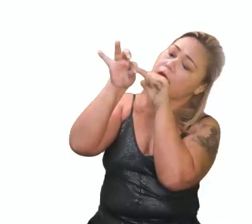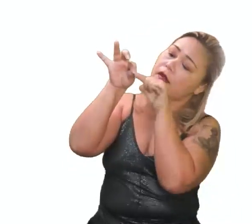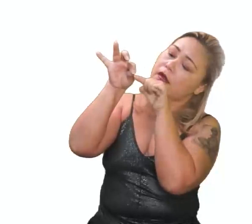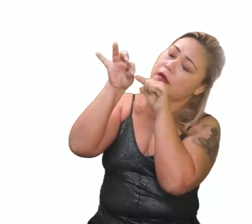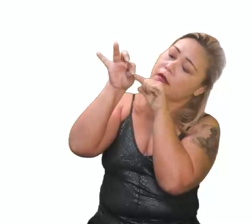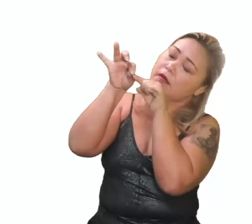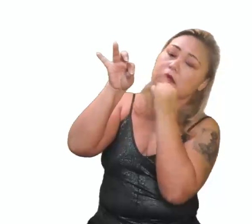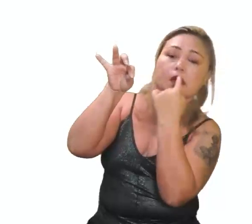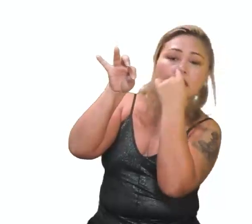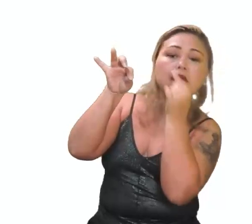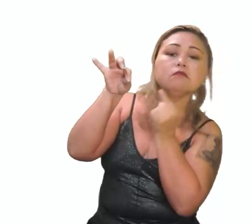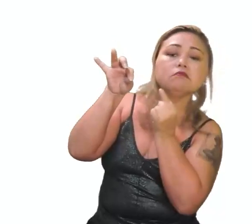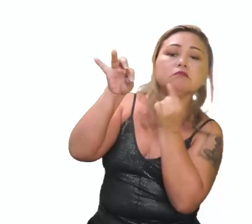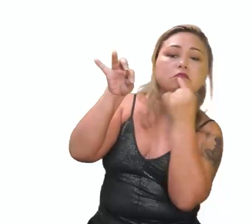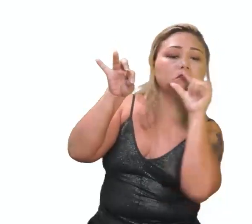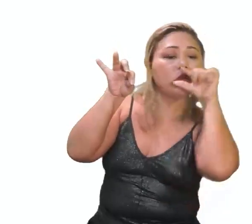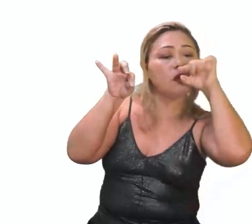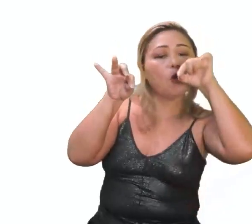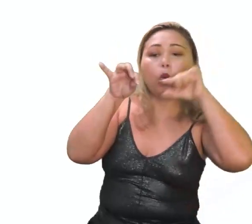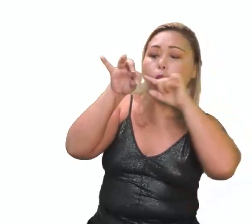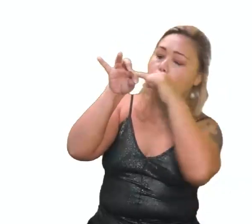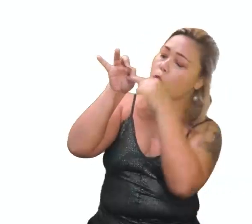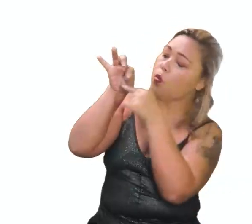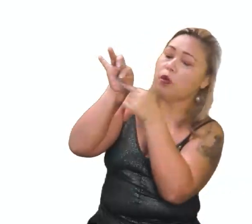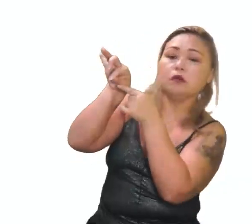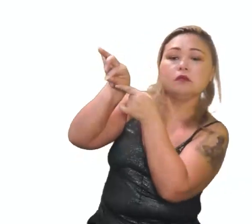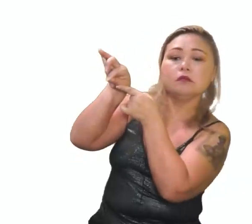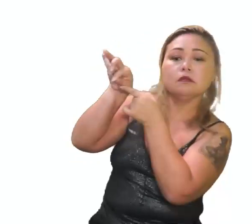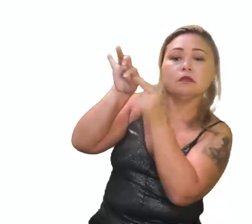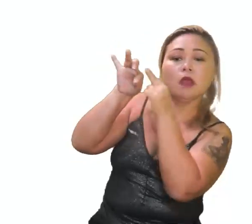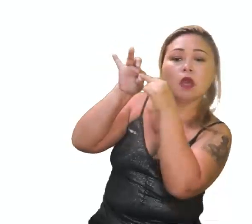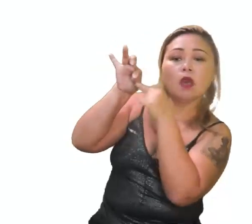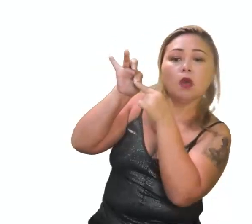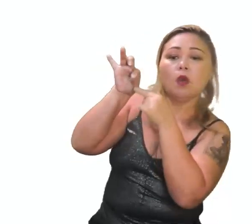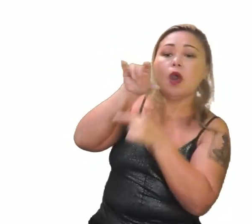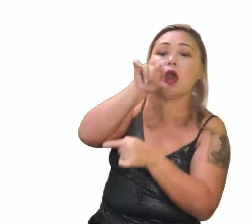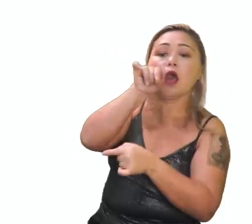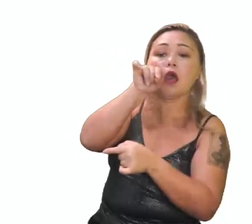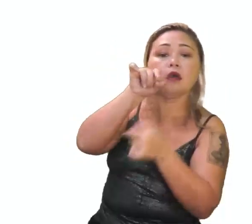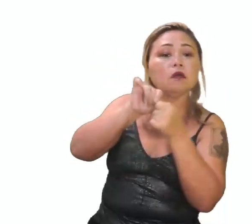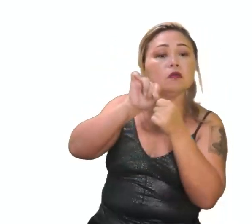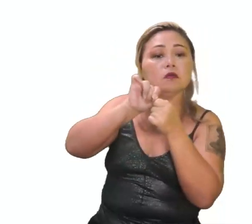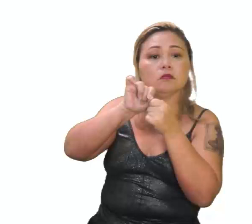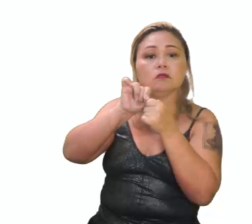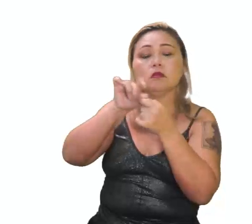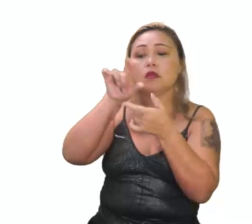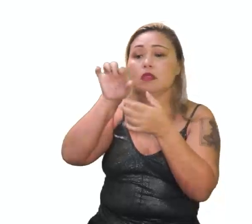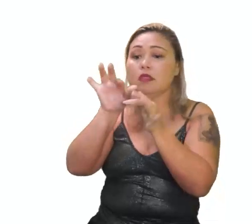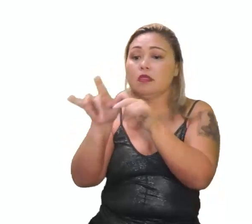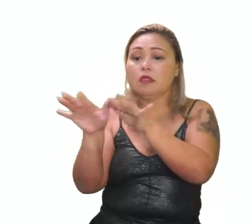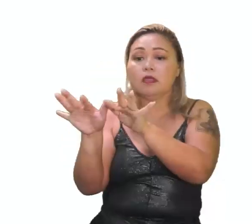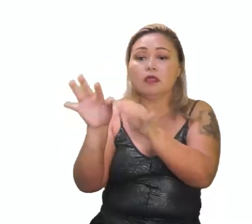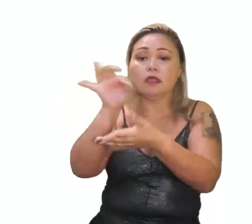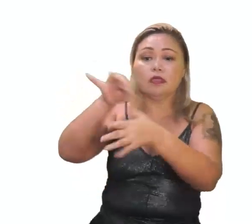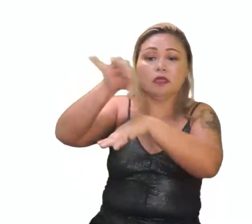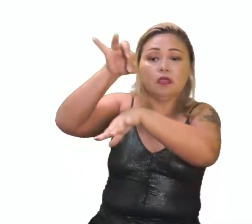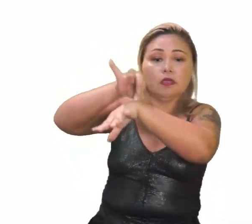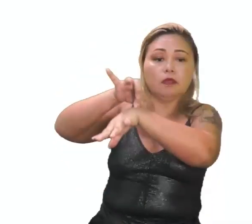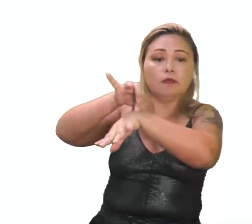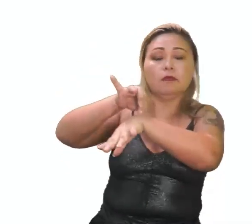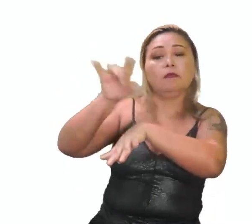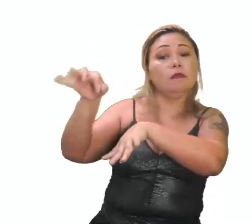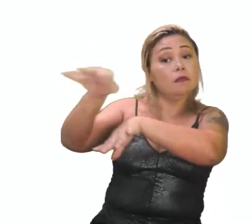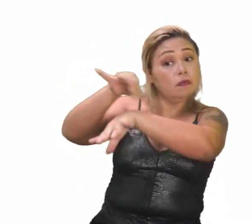superior excede um pouquinho, porque vai tipo cortar, né? Ele vai cortar o que, professora? Insetos. Então esse animal aqui é